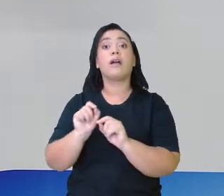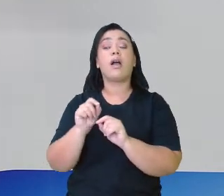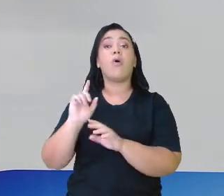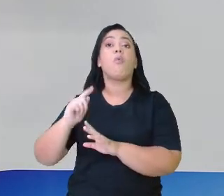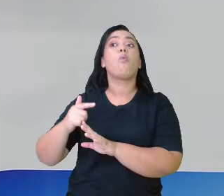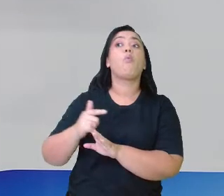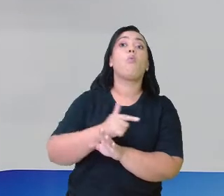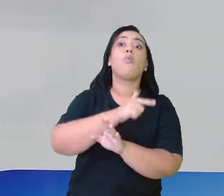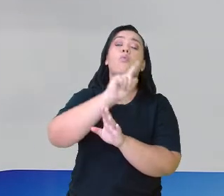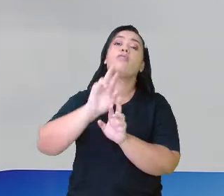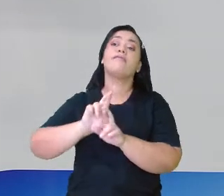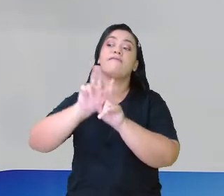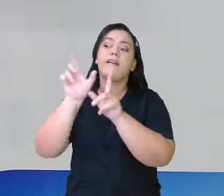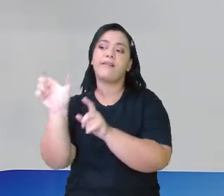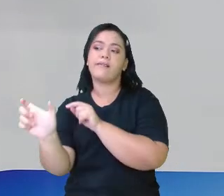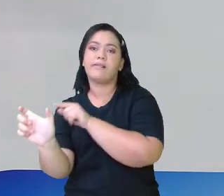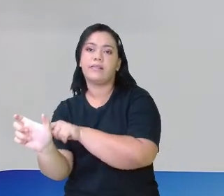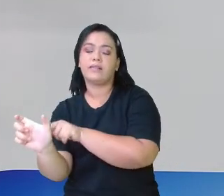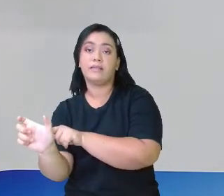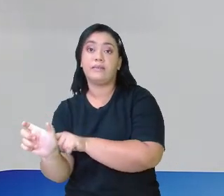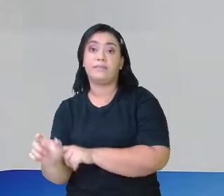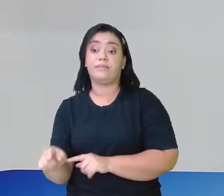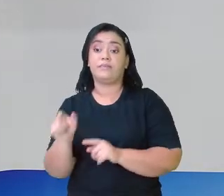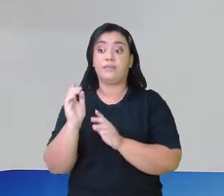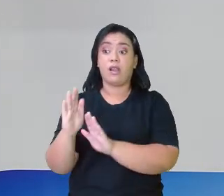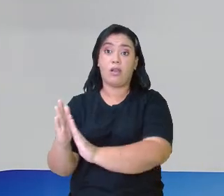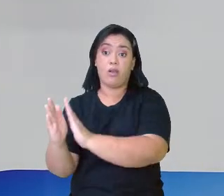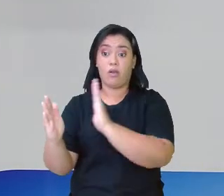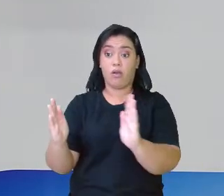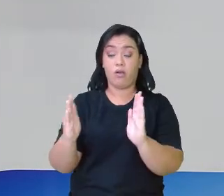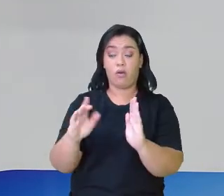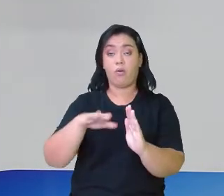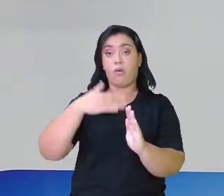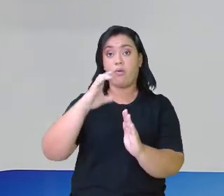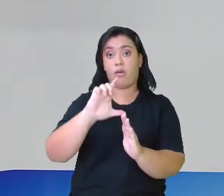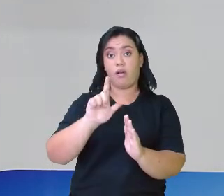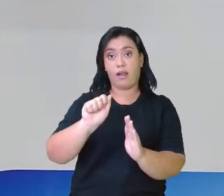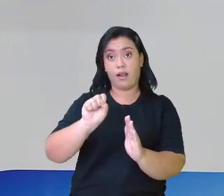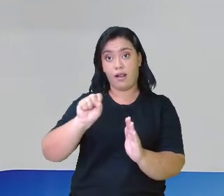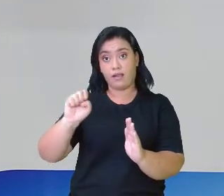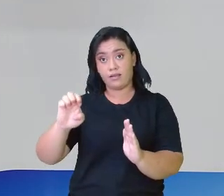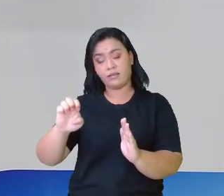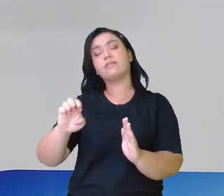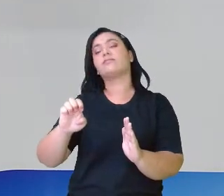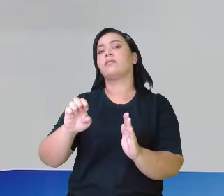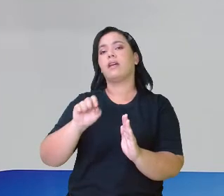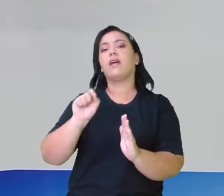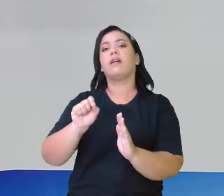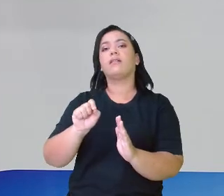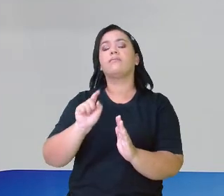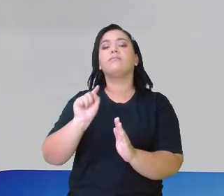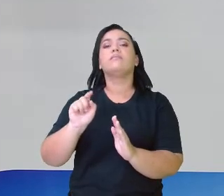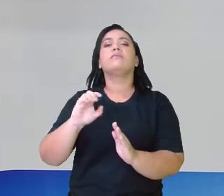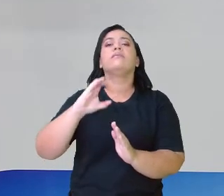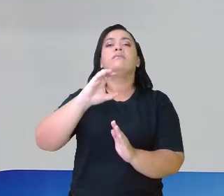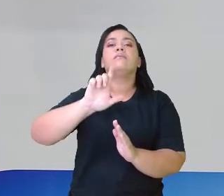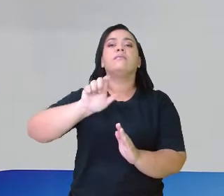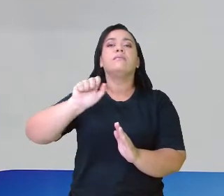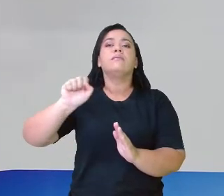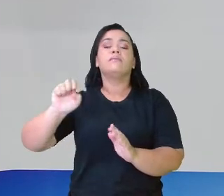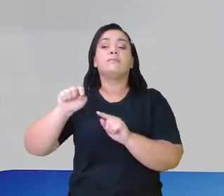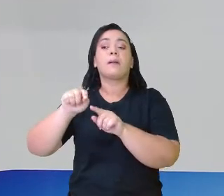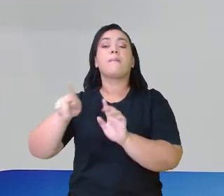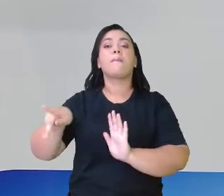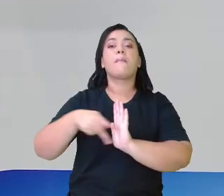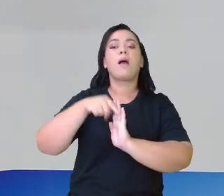uma outra classe. Se ele está em uma outra classe, ó, no caso aqui, essa se chama a classe dos